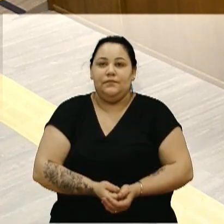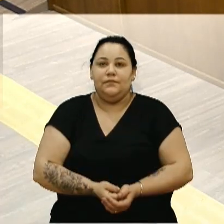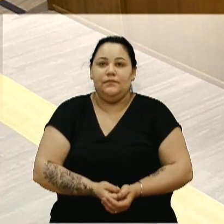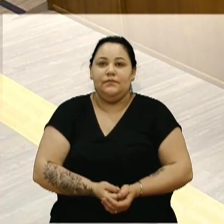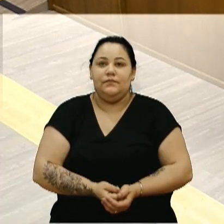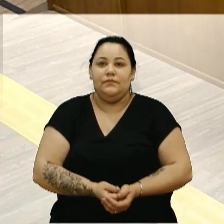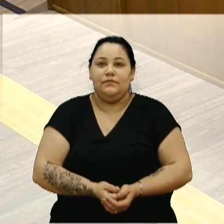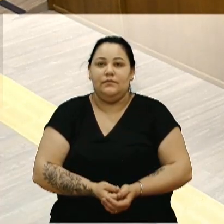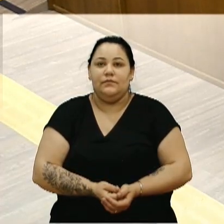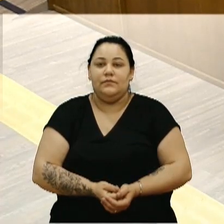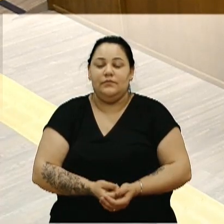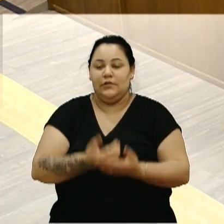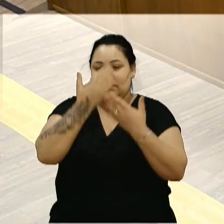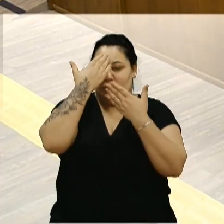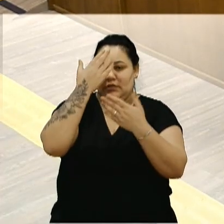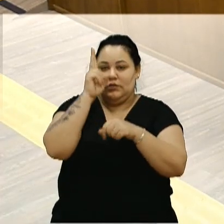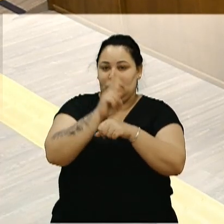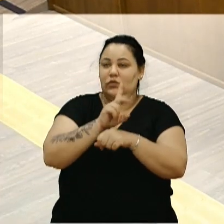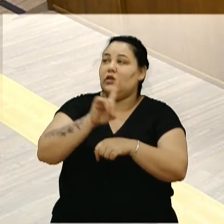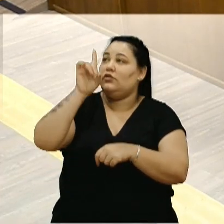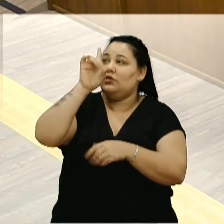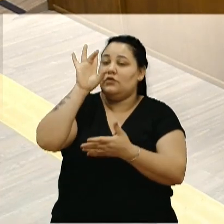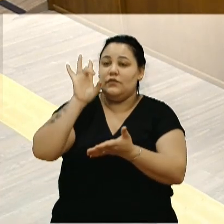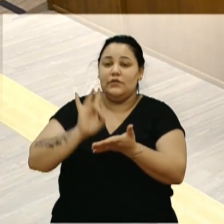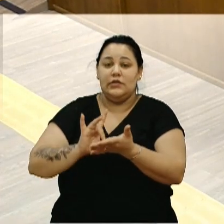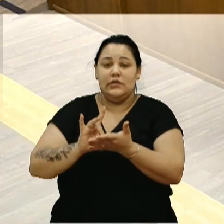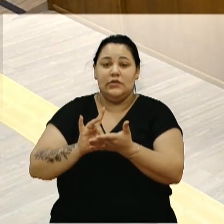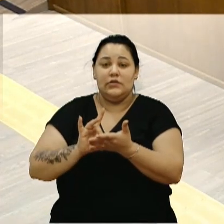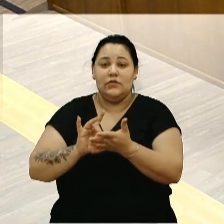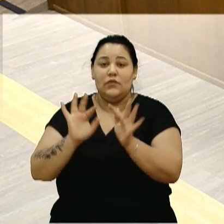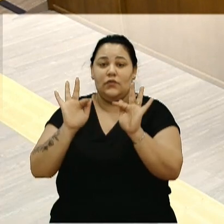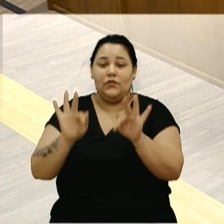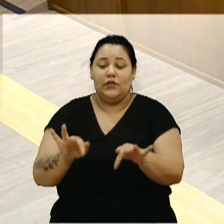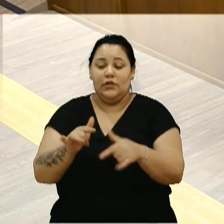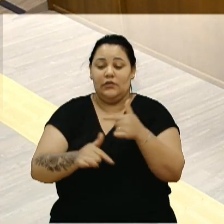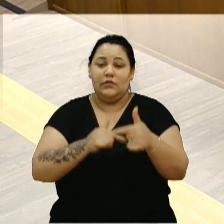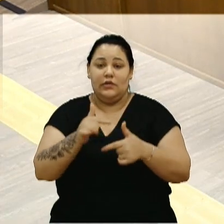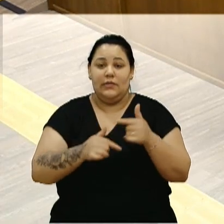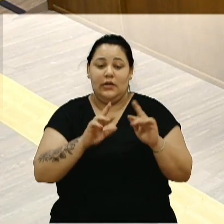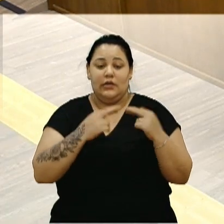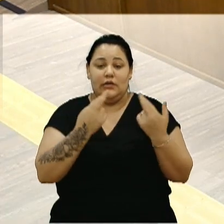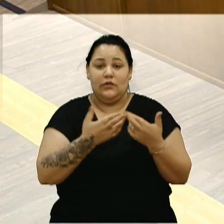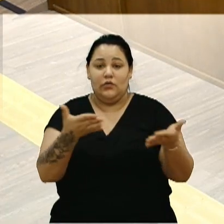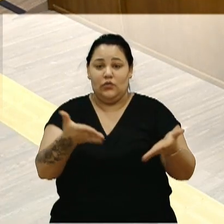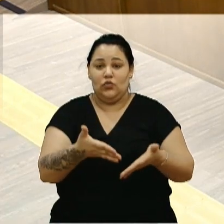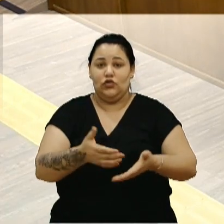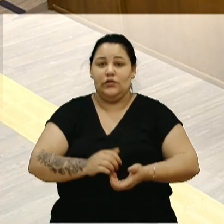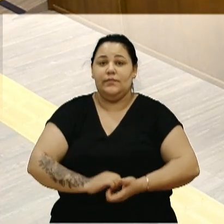agradecendo a proteção de Deus, declaro encerrados os trabalhos da presente sessão.